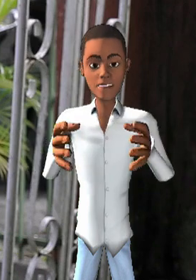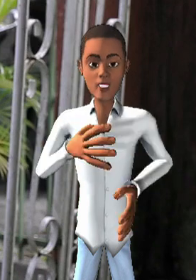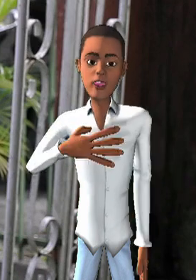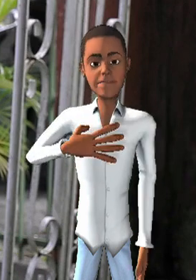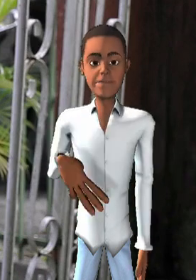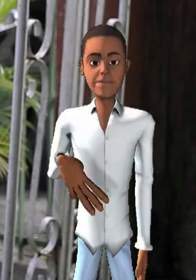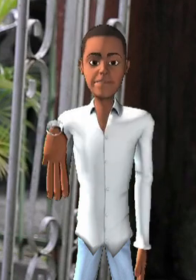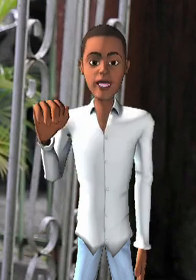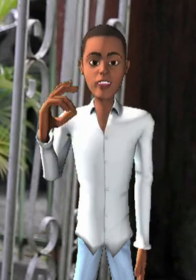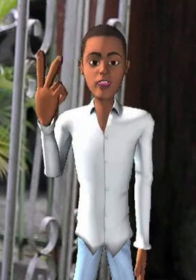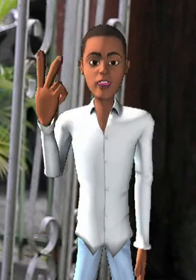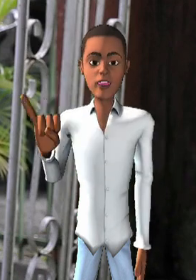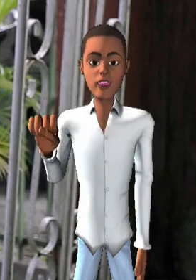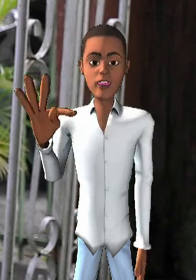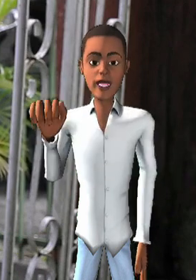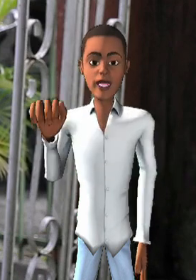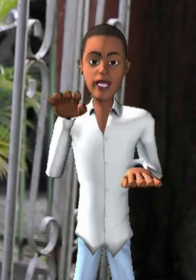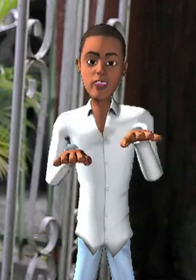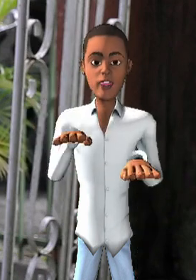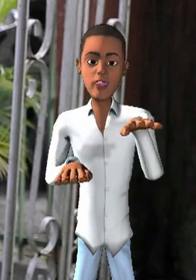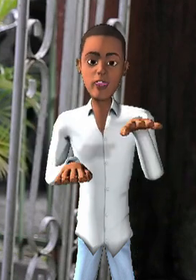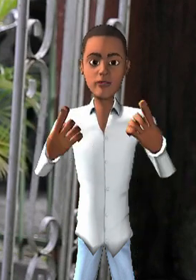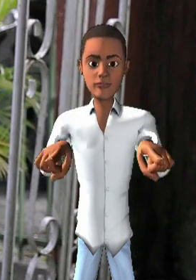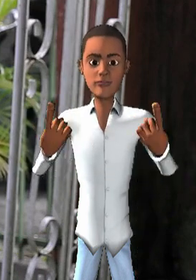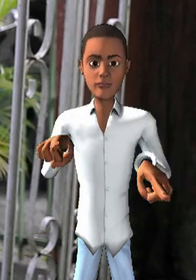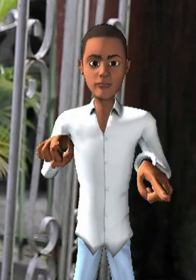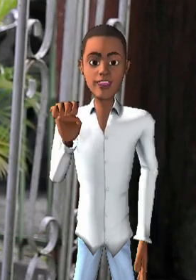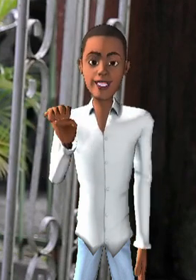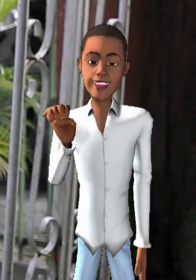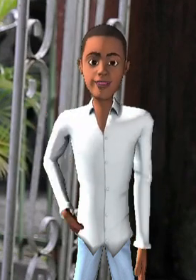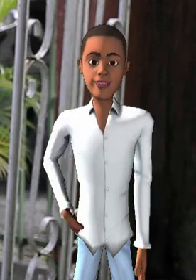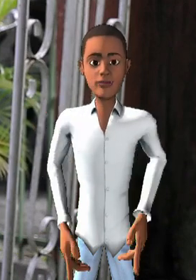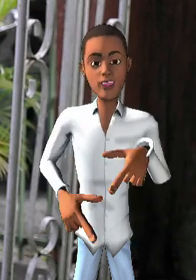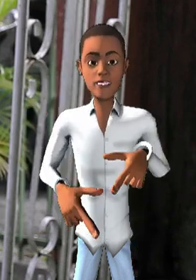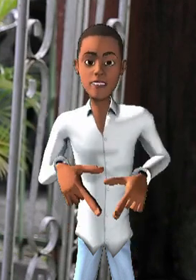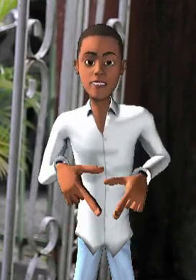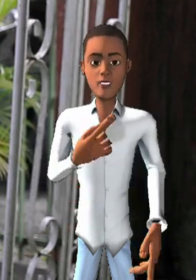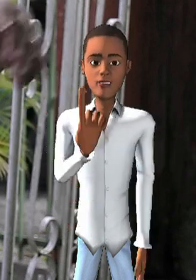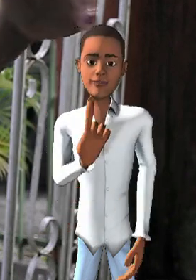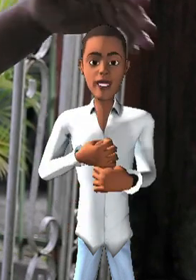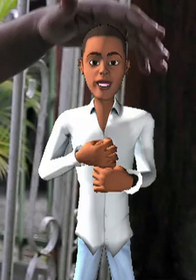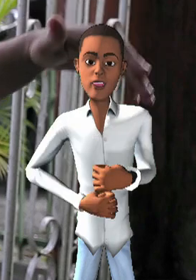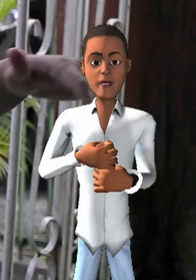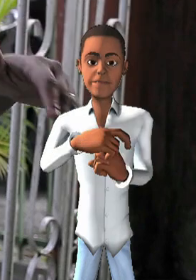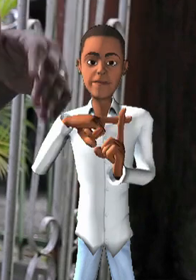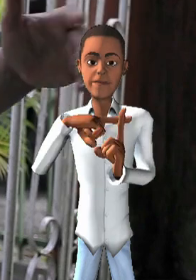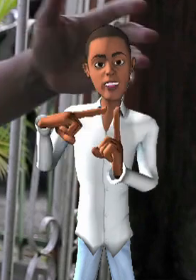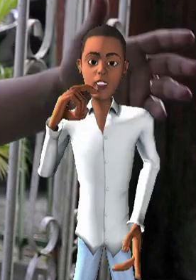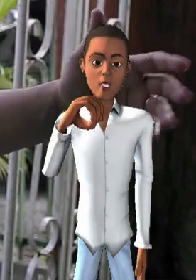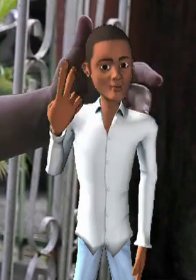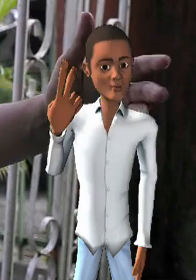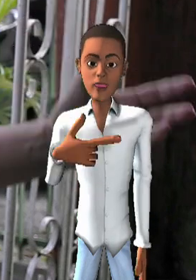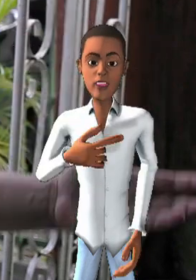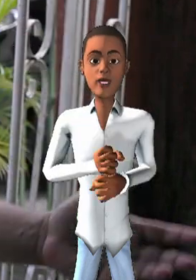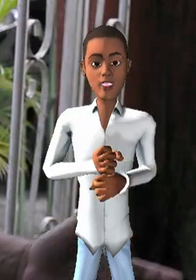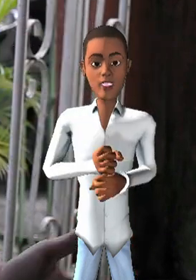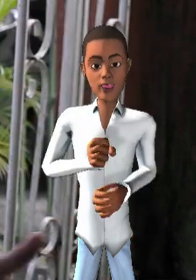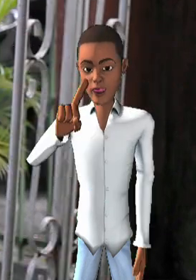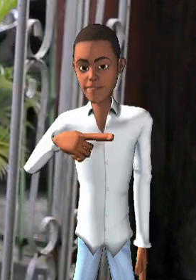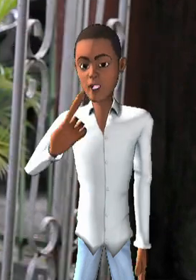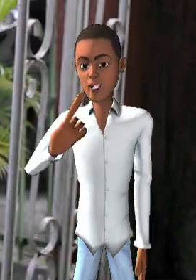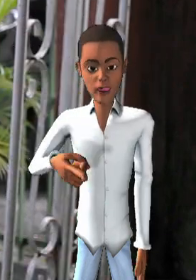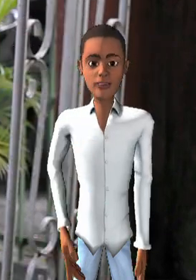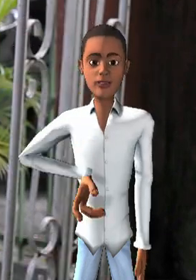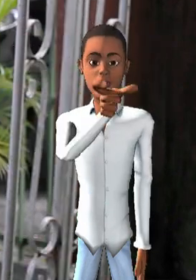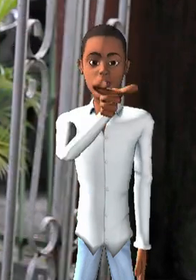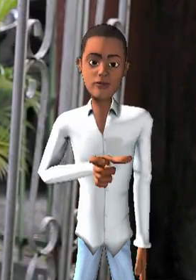com um discurso machista, com um discurso muitas vezes homofóbico, e ao final de um processo de 1 ano e meio, 2 anos de